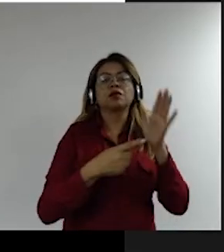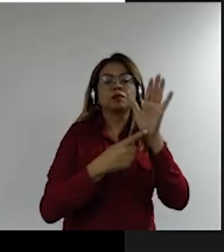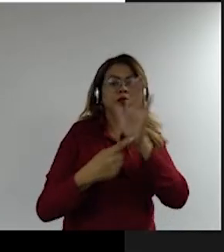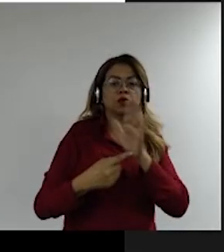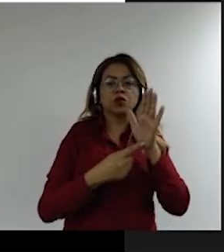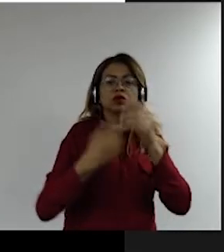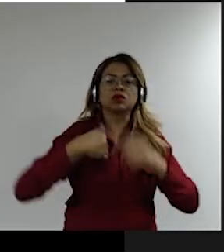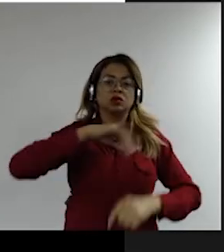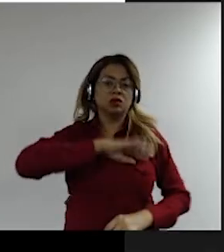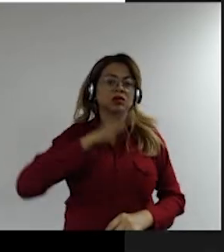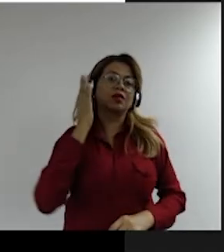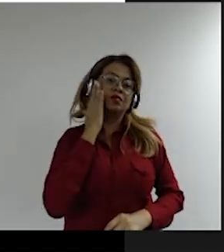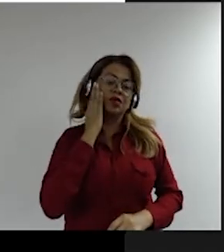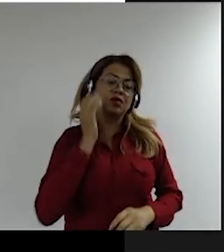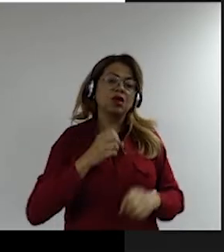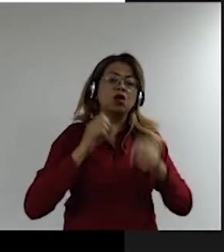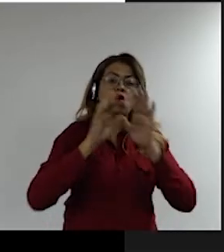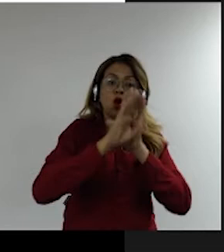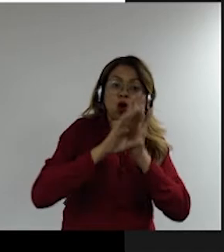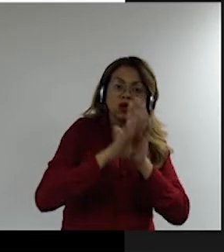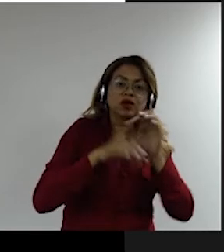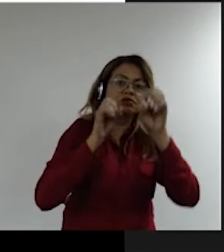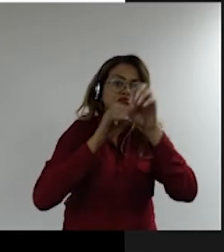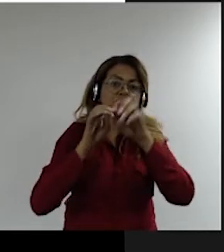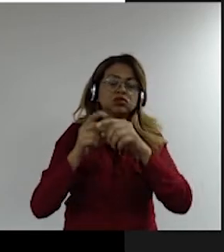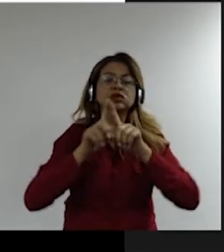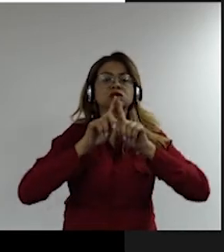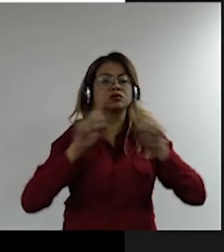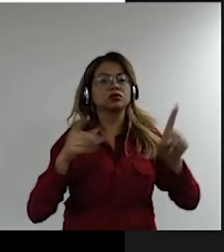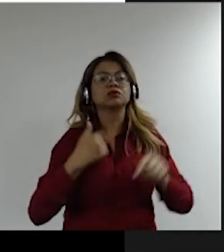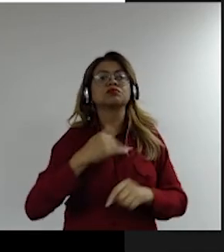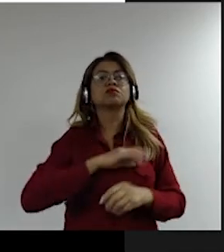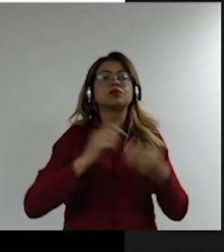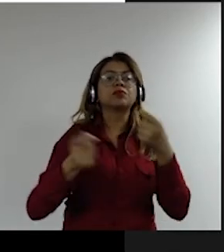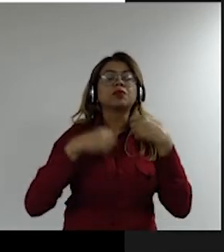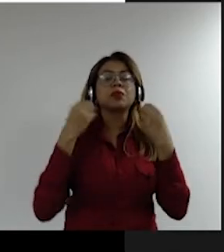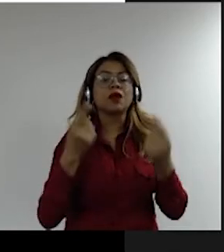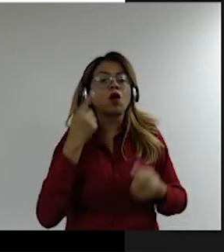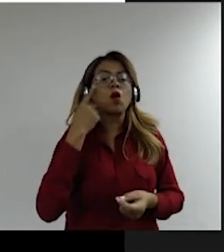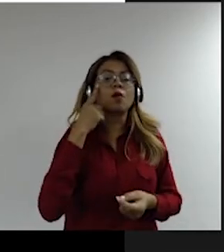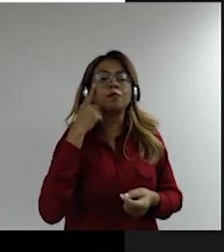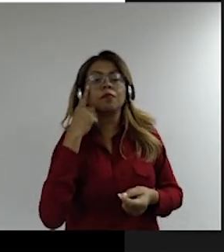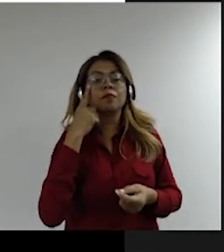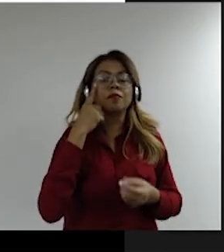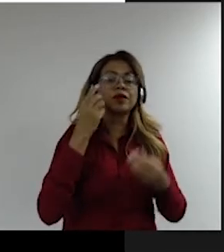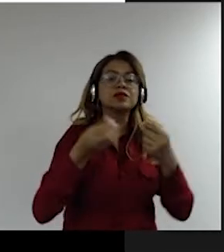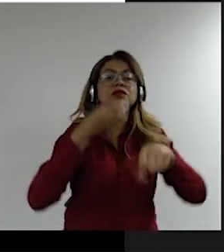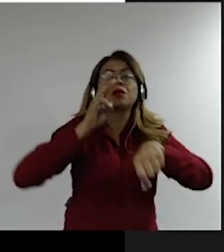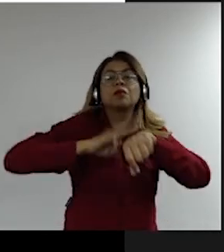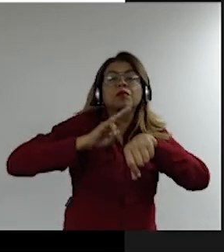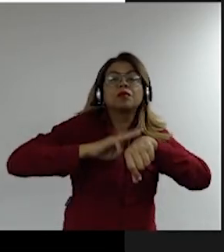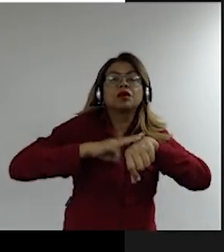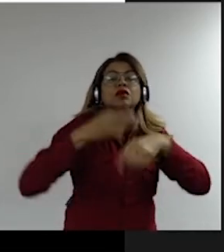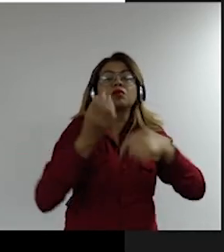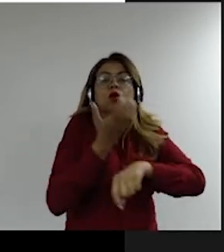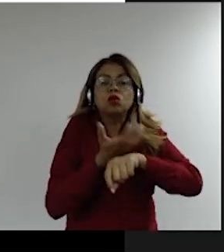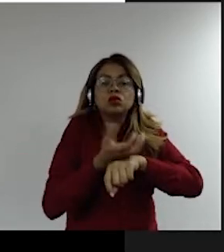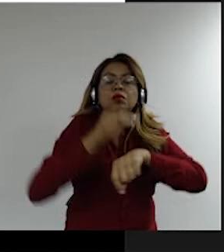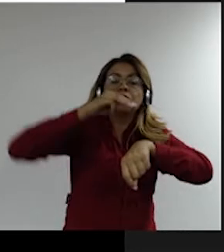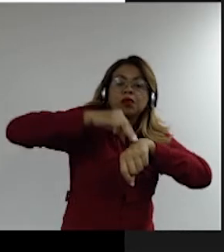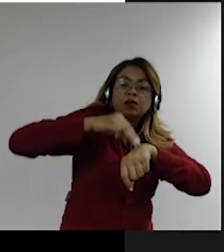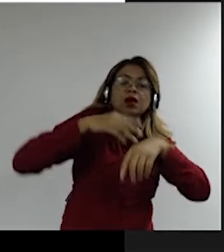sabemos ensinar conceitos, mas nós não ensinamos a pensar matematicamente, ou a